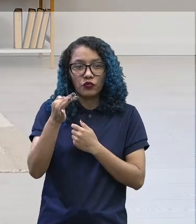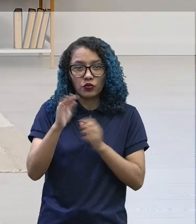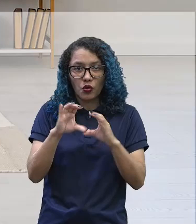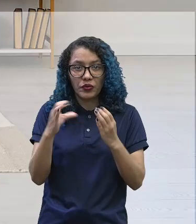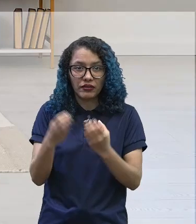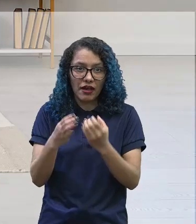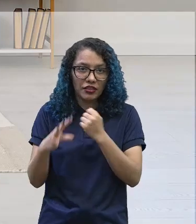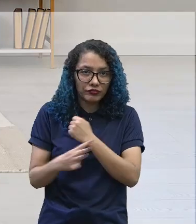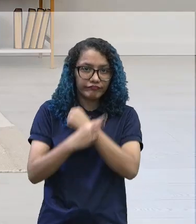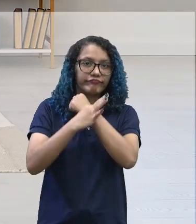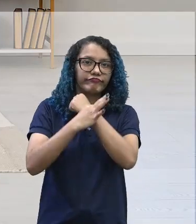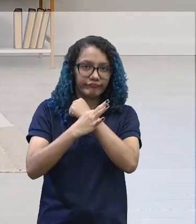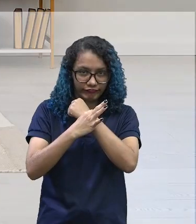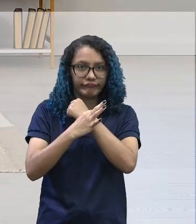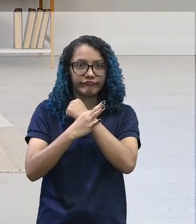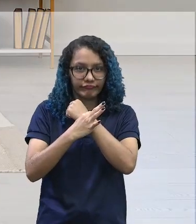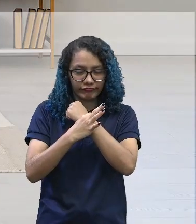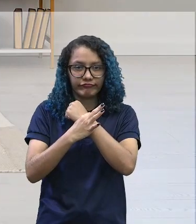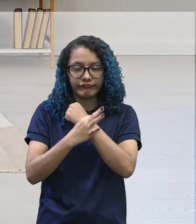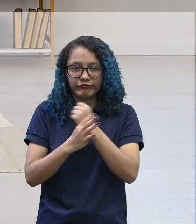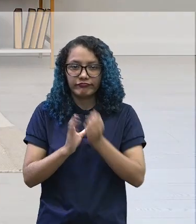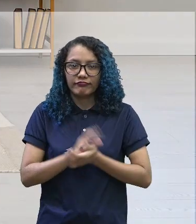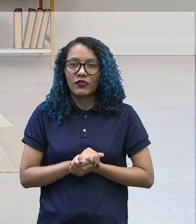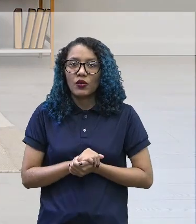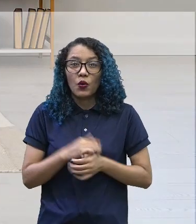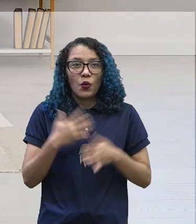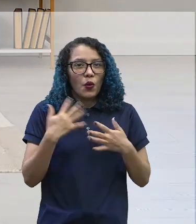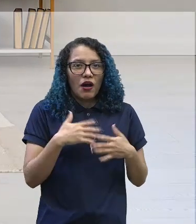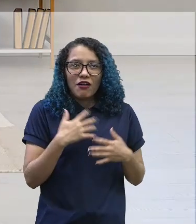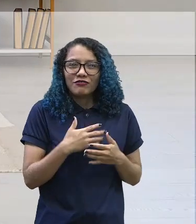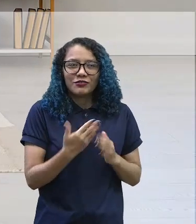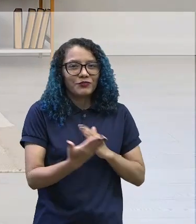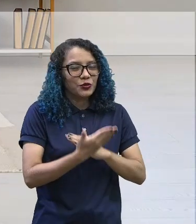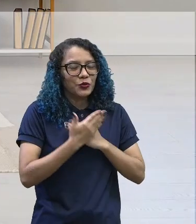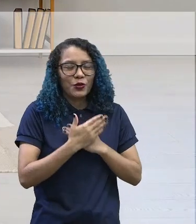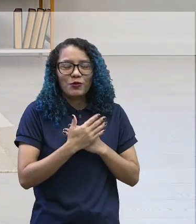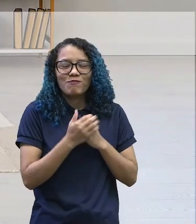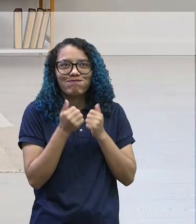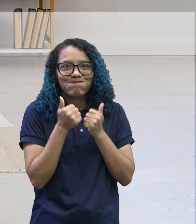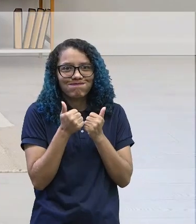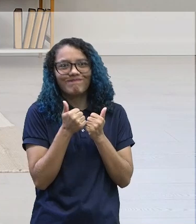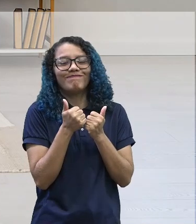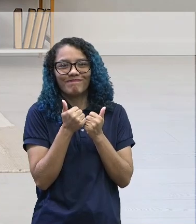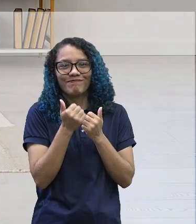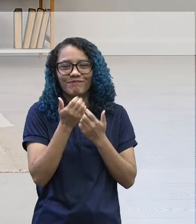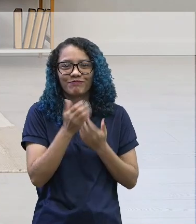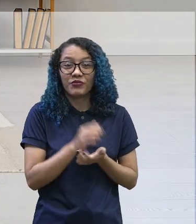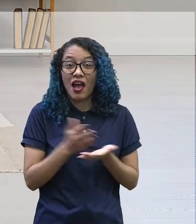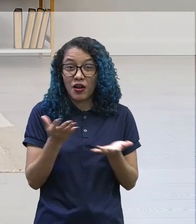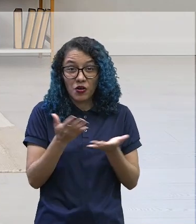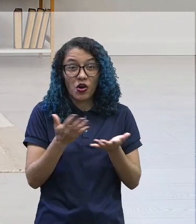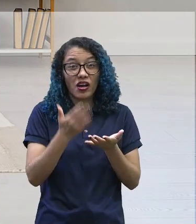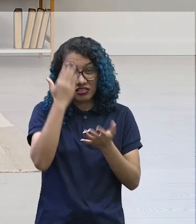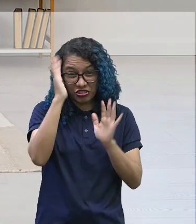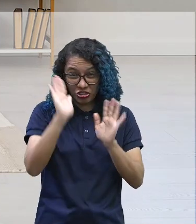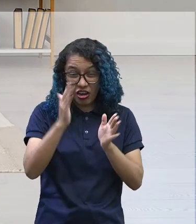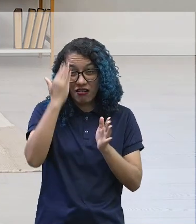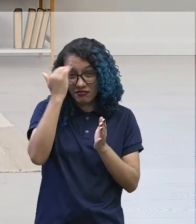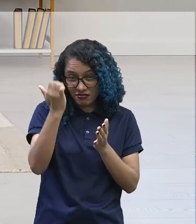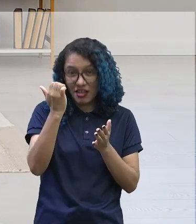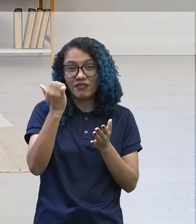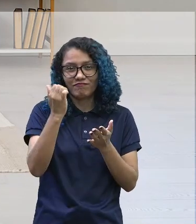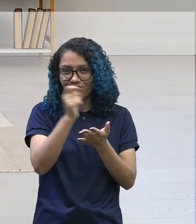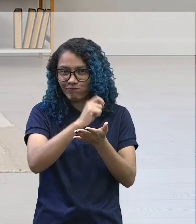comunidades. Amiga, você salvou meu dia. Agora eu sei exatamente como organizar a minha